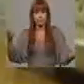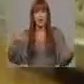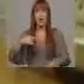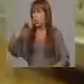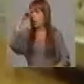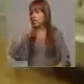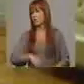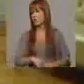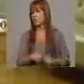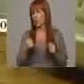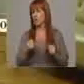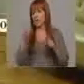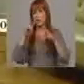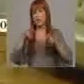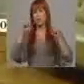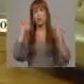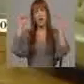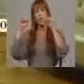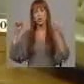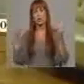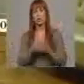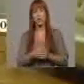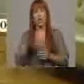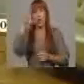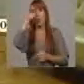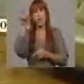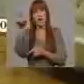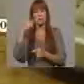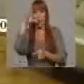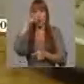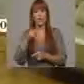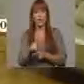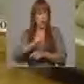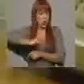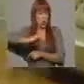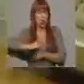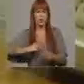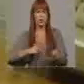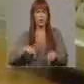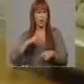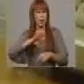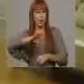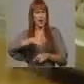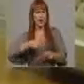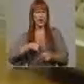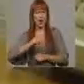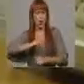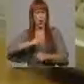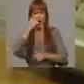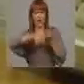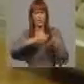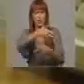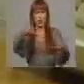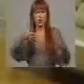Eu acho muito difícil conseguir encontrar-se consenso quando o governo governa contra o seu país e contra as suas